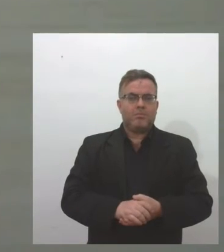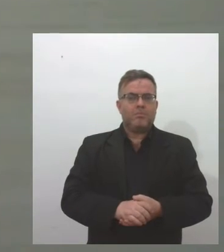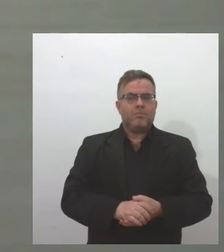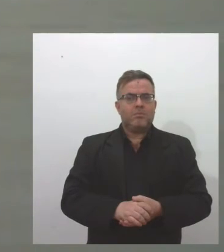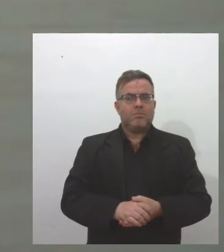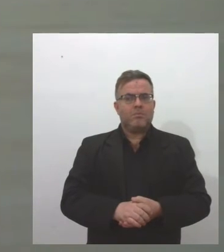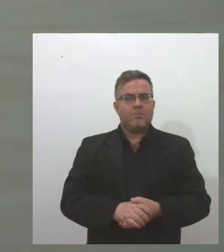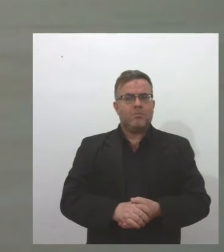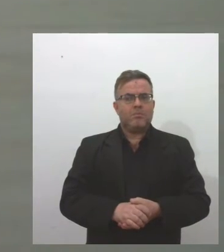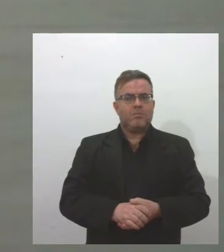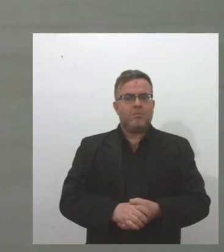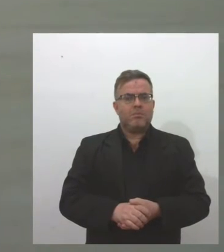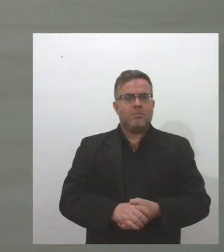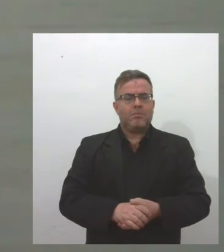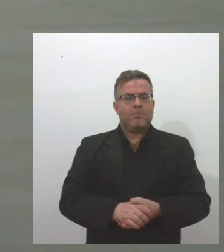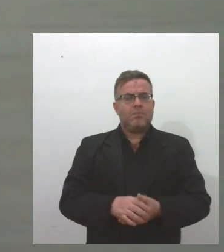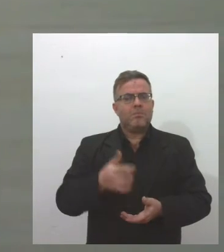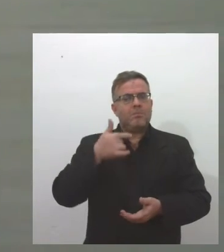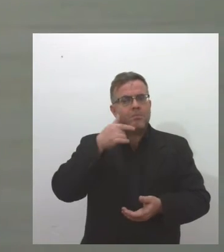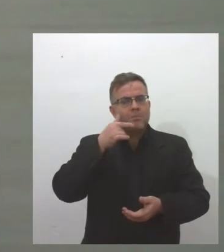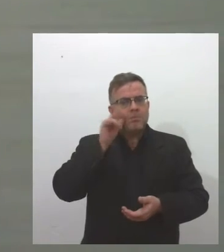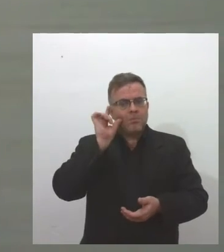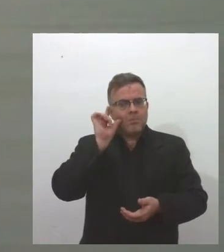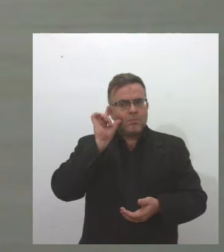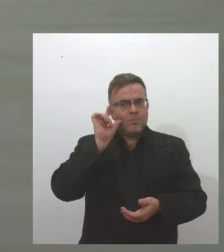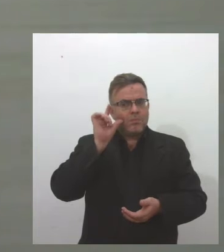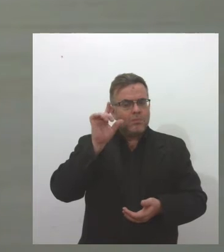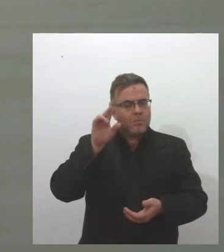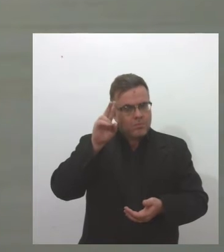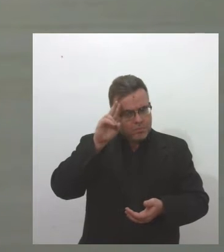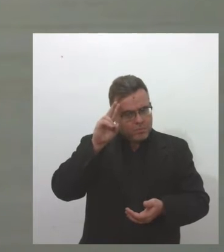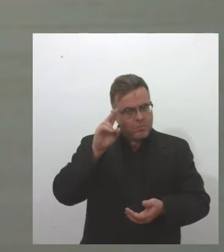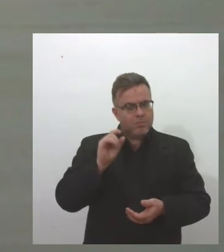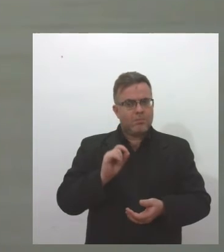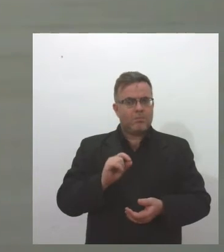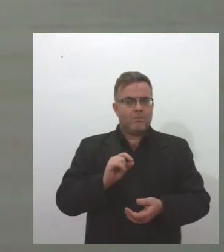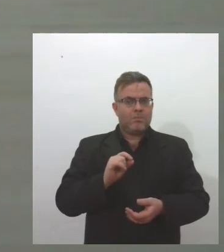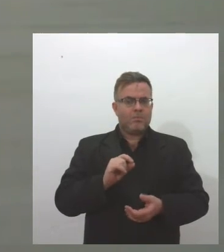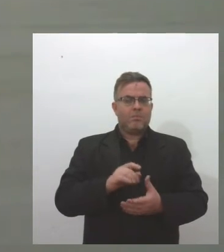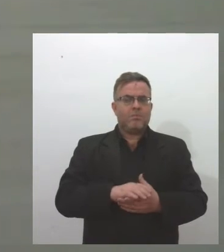E olha, ontem, segunda-feira, o Estado recebeu do Ministério da Saúde mais